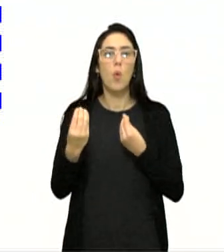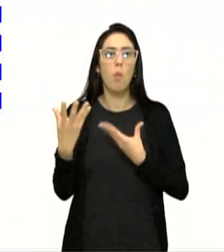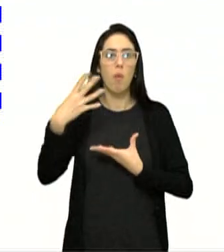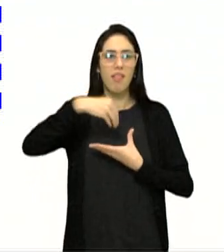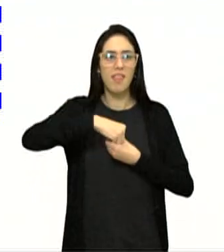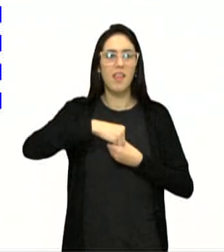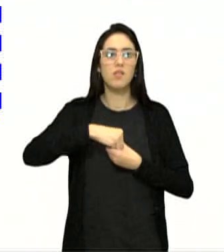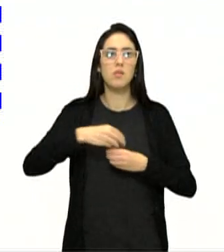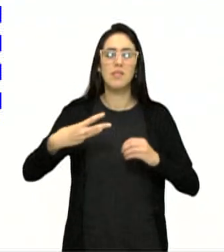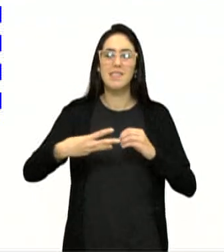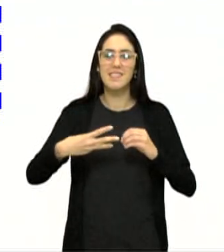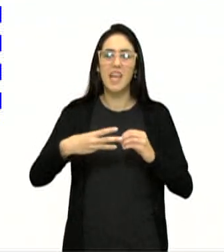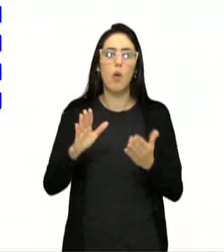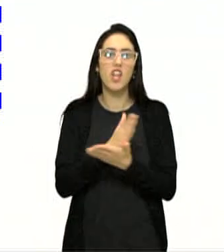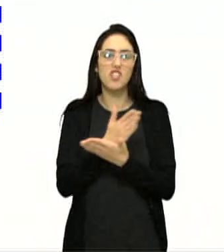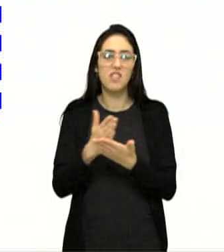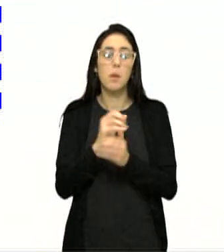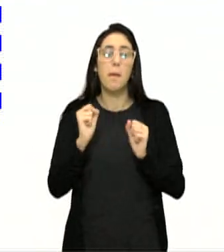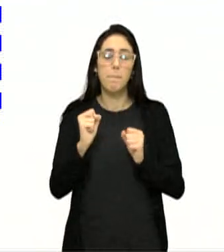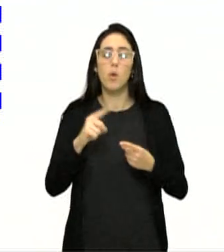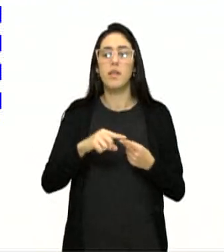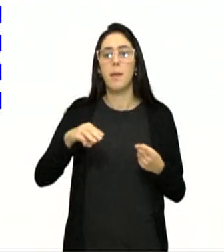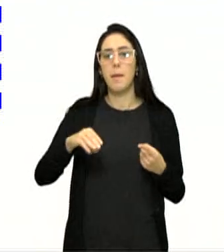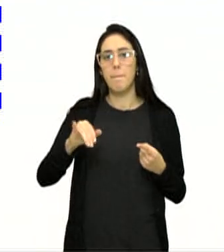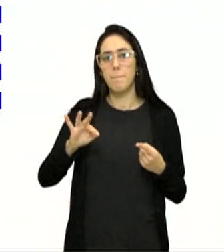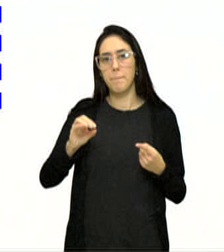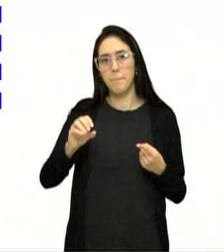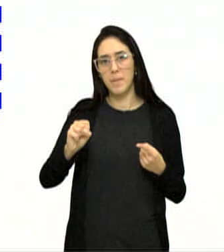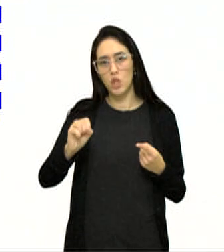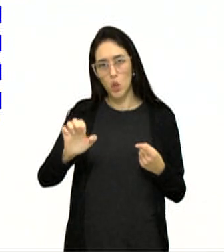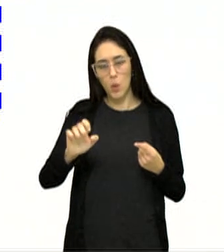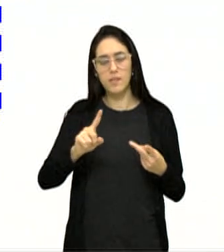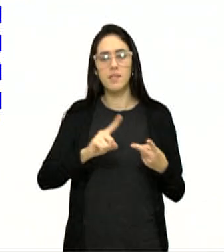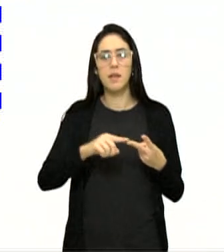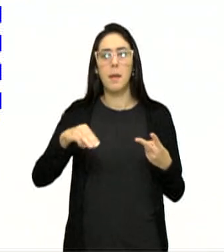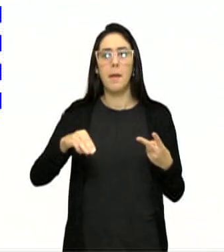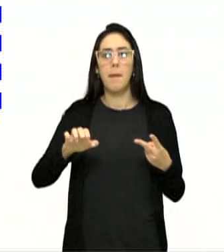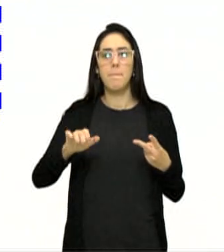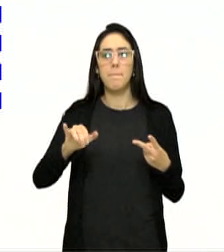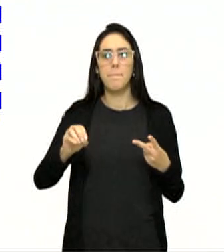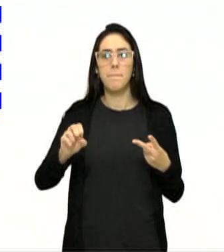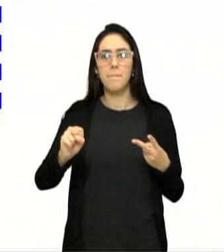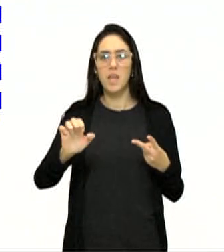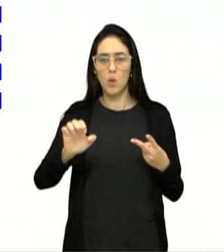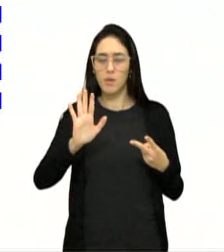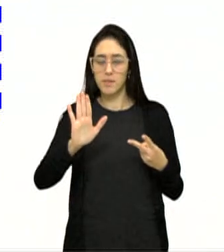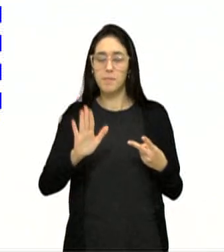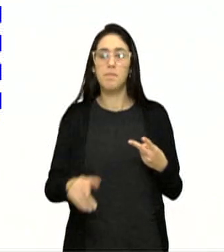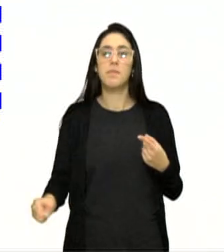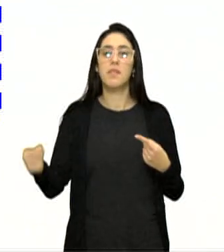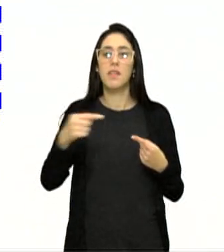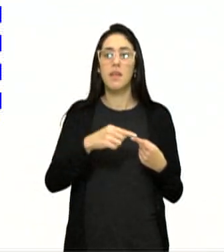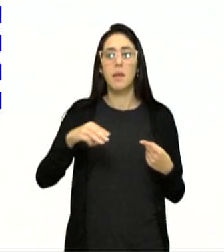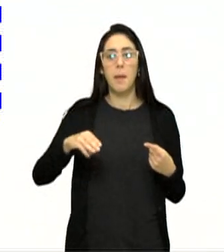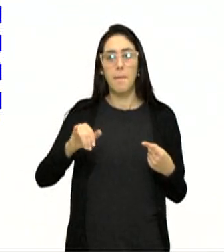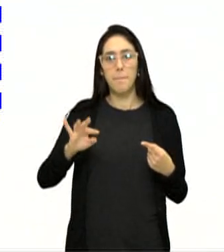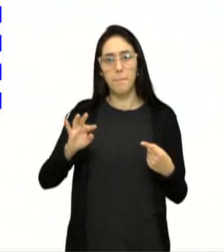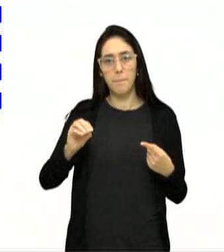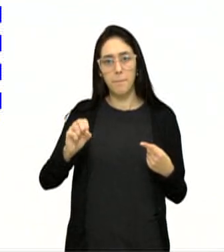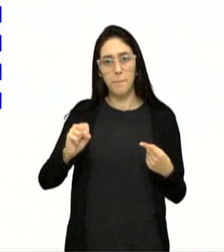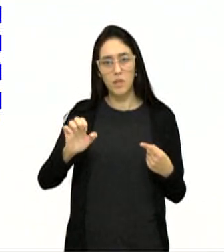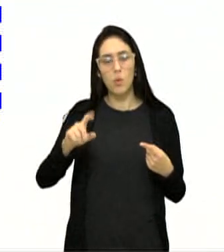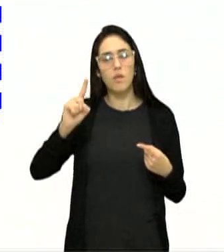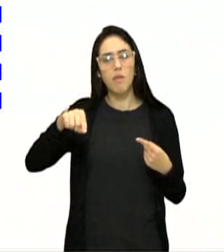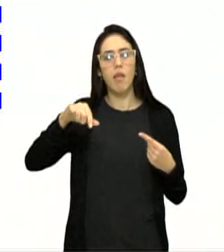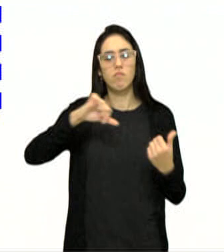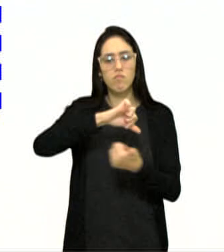que podem ser a chamada mitose ou a meiose. A mitose, ela faz manutenção, ela faz a